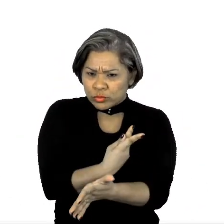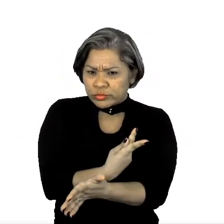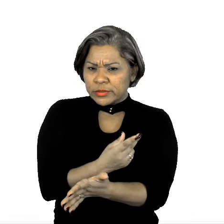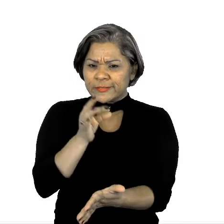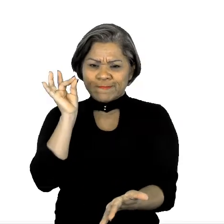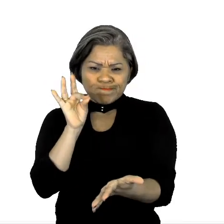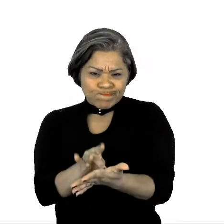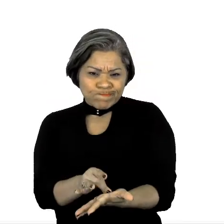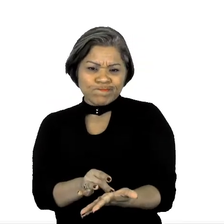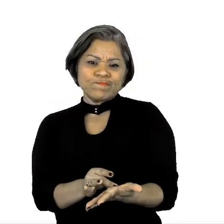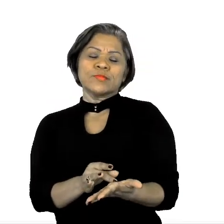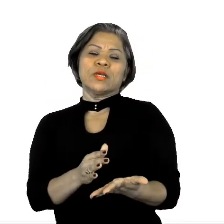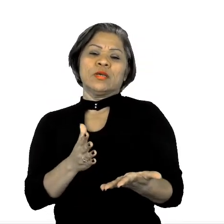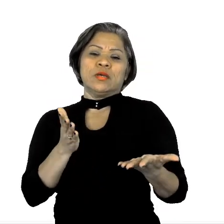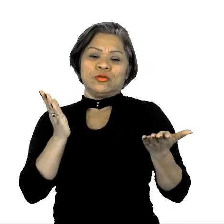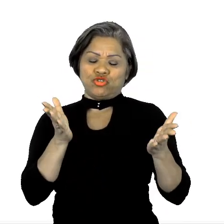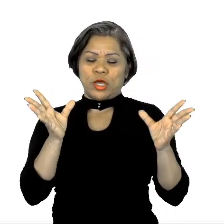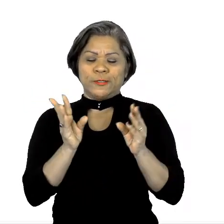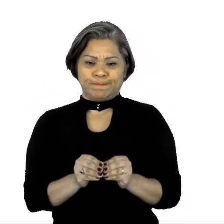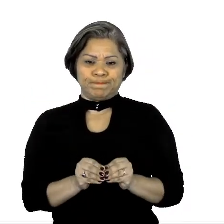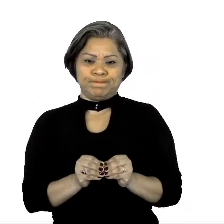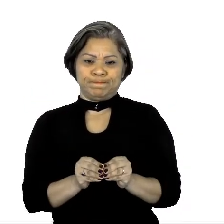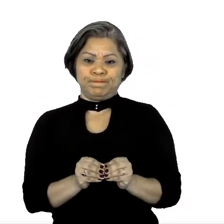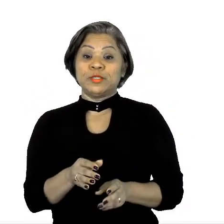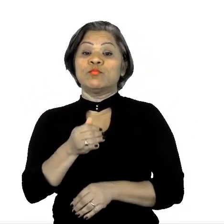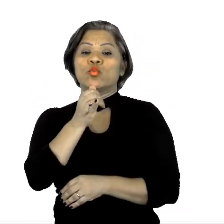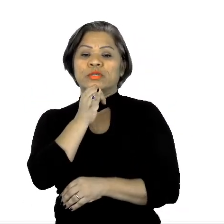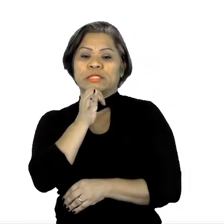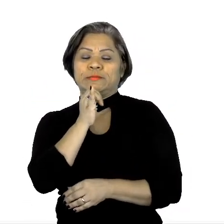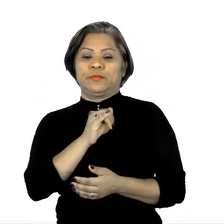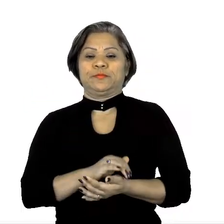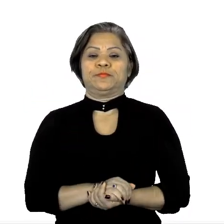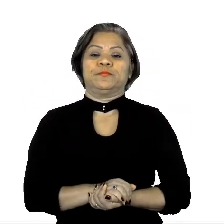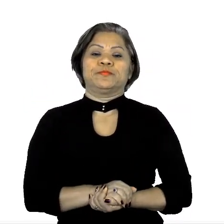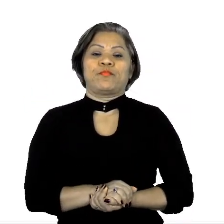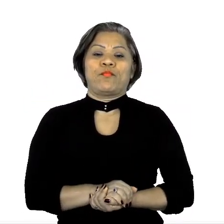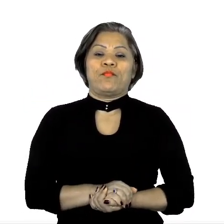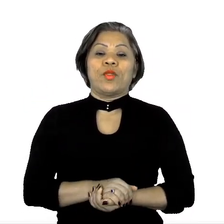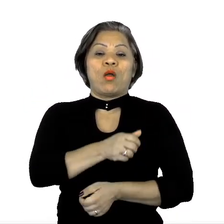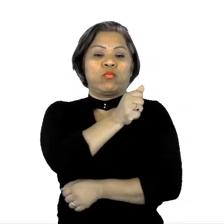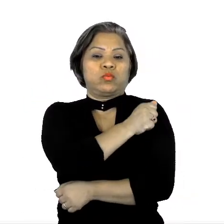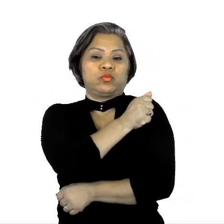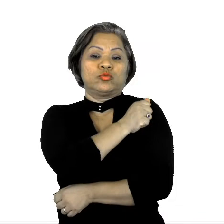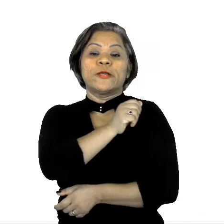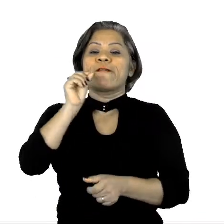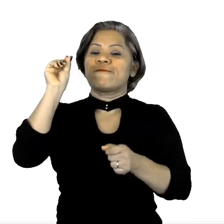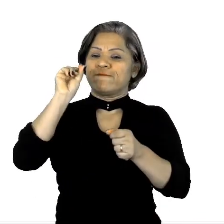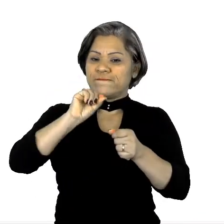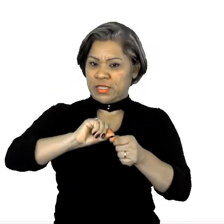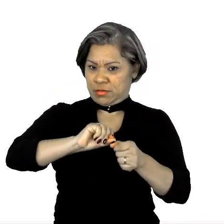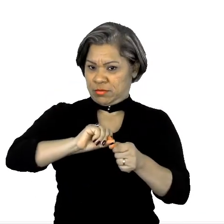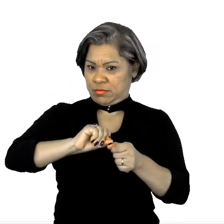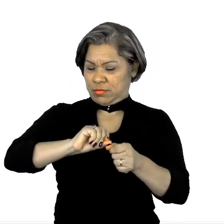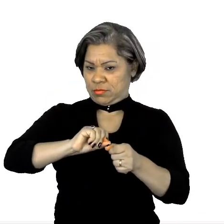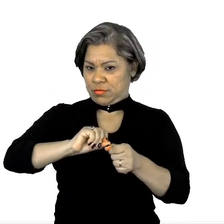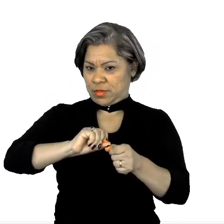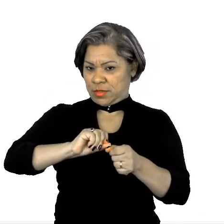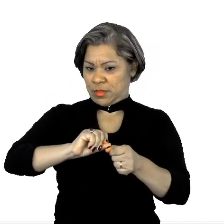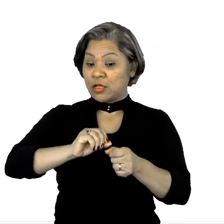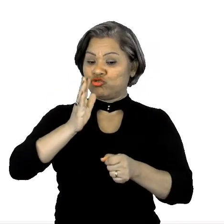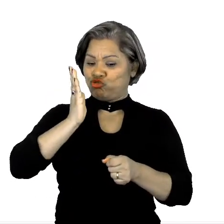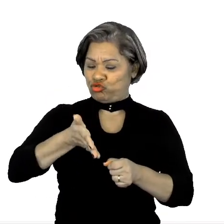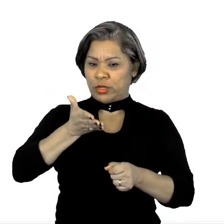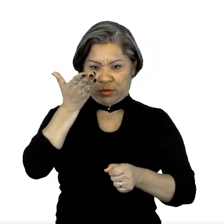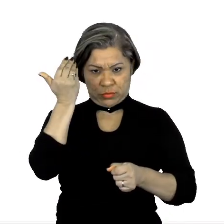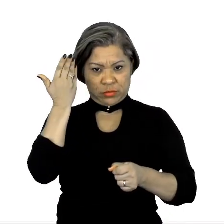uma ação concluída. Exemplo, o estudante fez, é uma ação que já aconteceu,